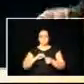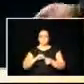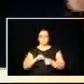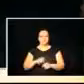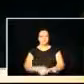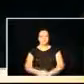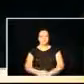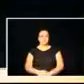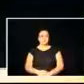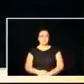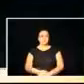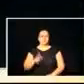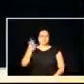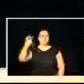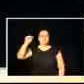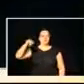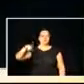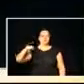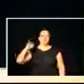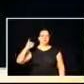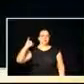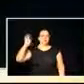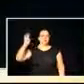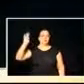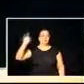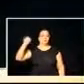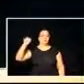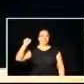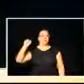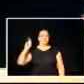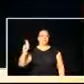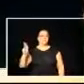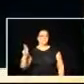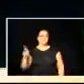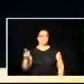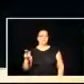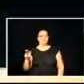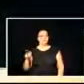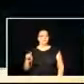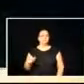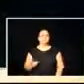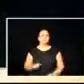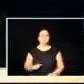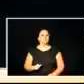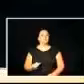investimento do governo público municipal, e os nossos jovens